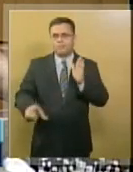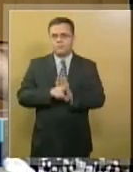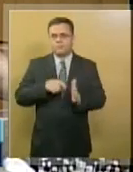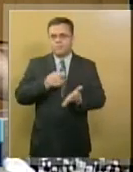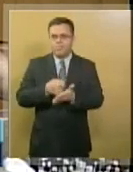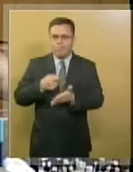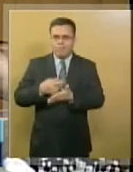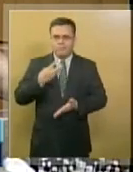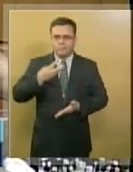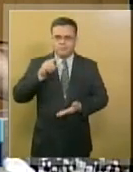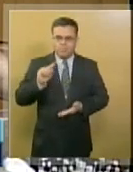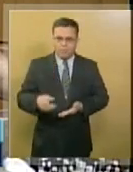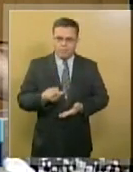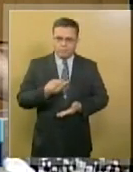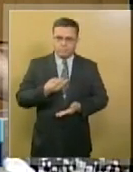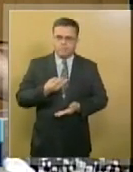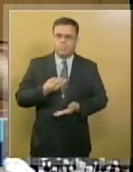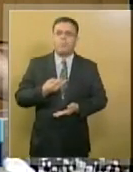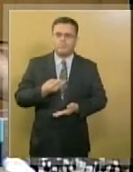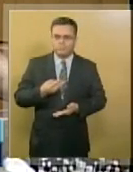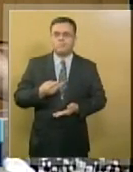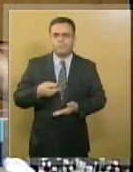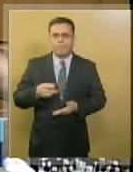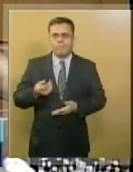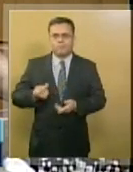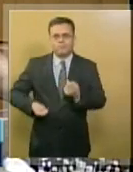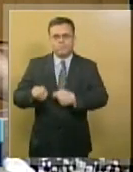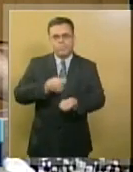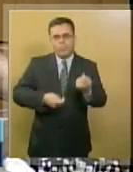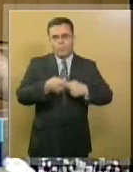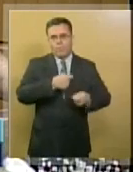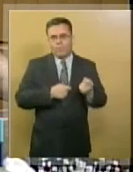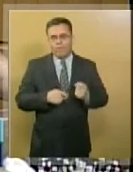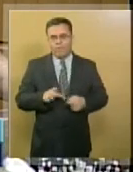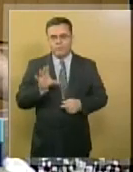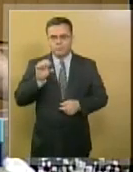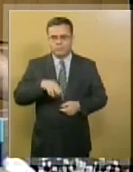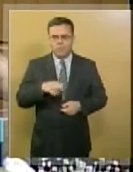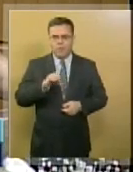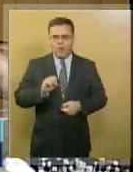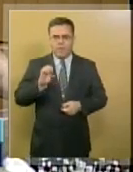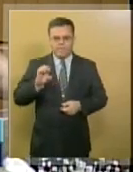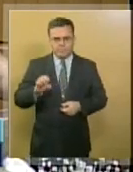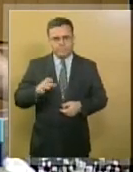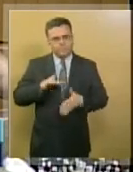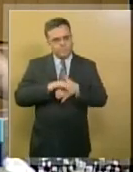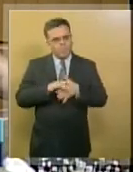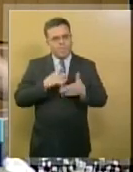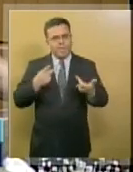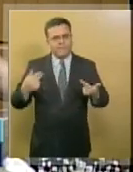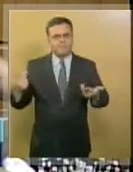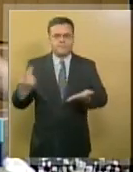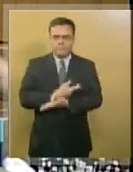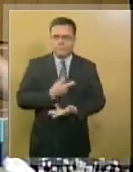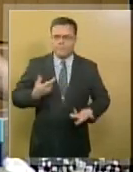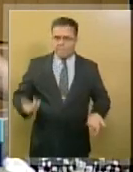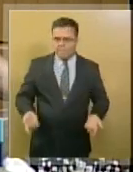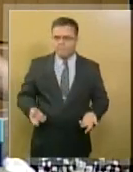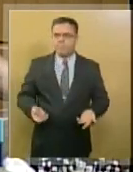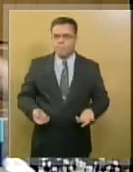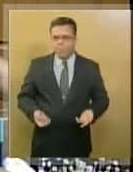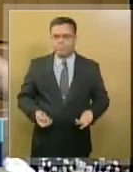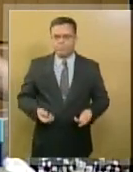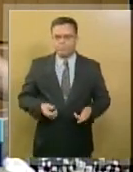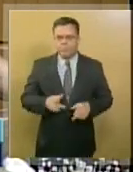32 economizados em saúde pública no tocante às zoonoses. Então, políticas públicas para animais não são ônus